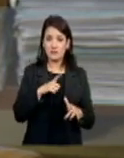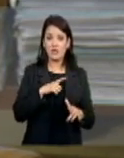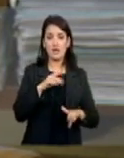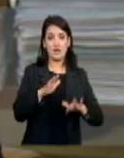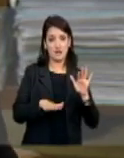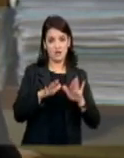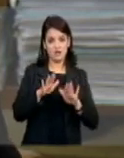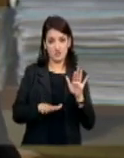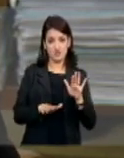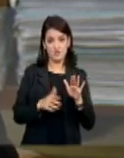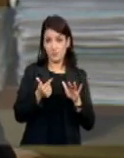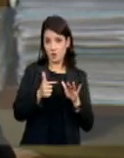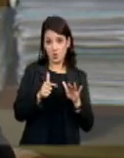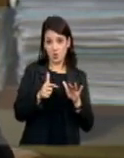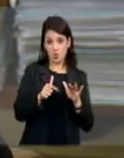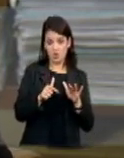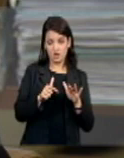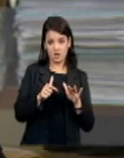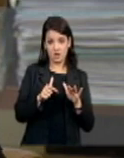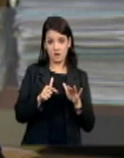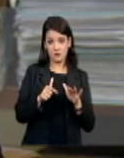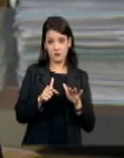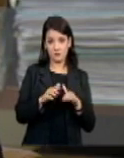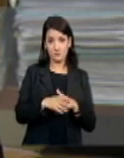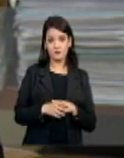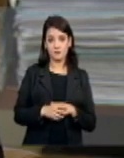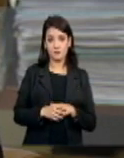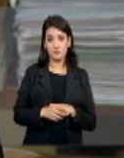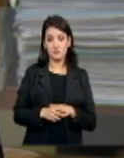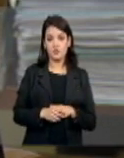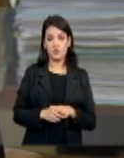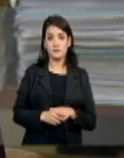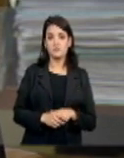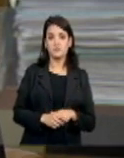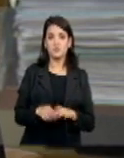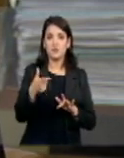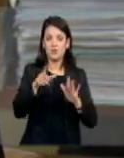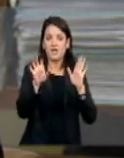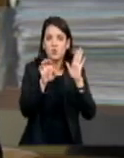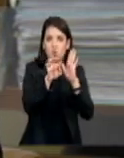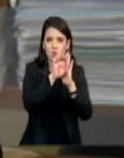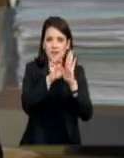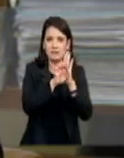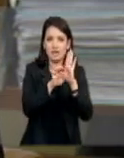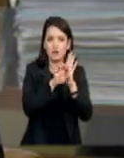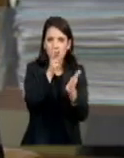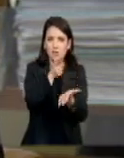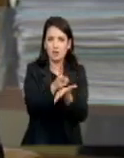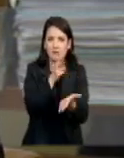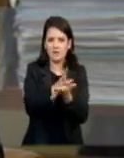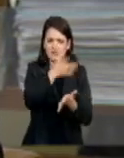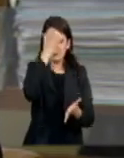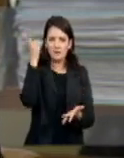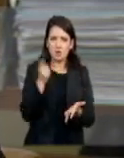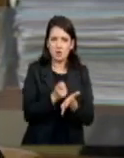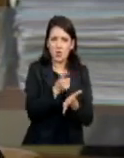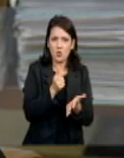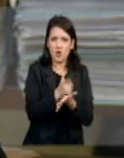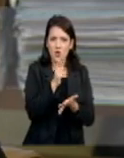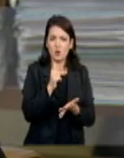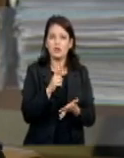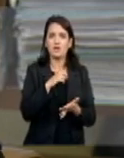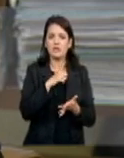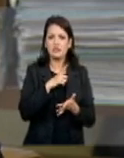da existência em nosso sistema jurídico de um verdadeiro estatuto constitucional do contribuinte consubstanciador de